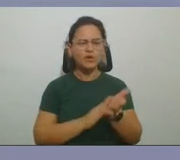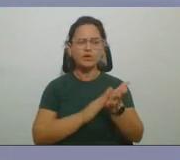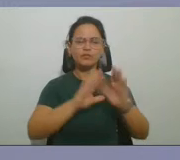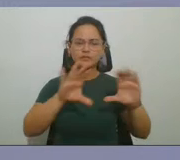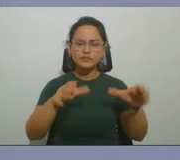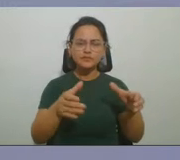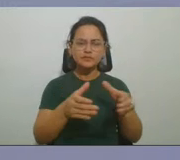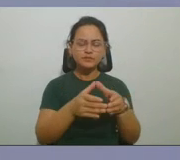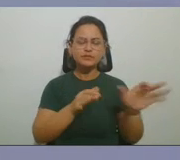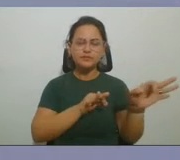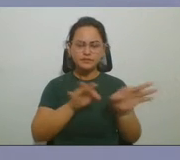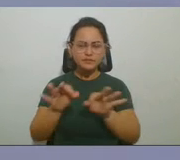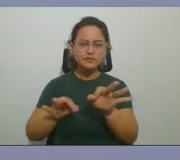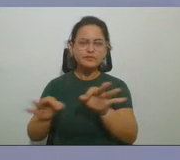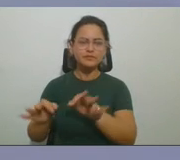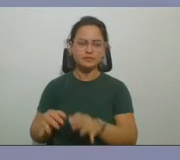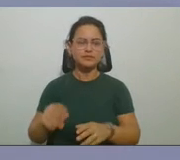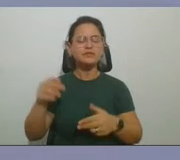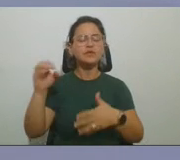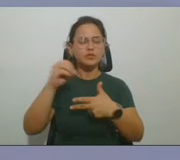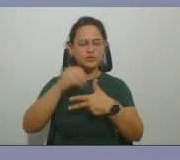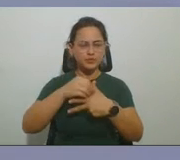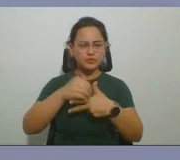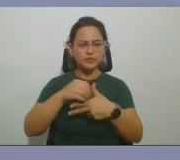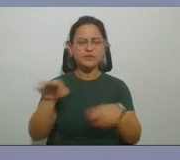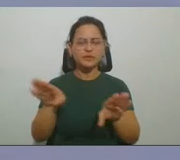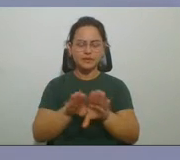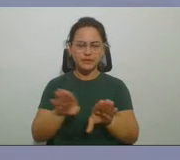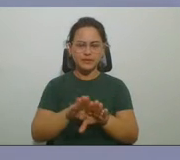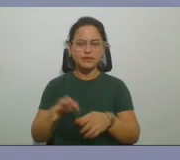cerimonial. Cumprimentos ao nosso diretor de